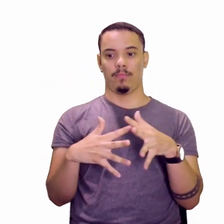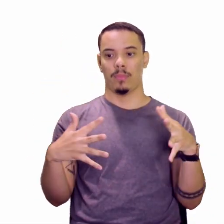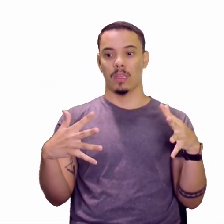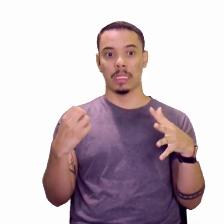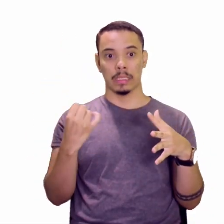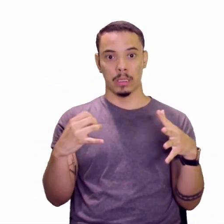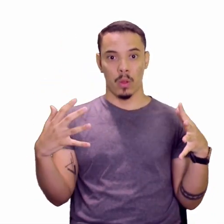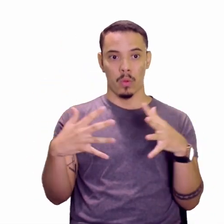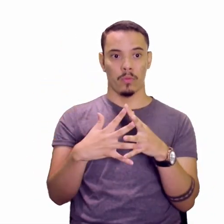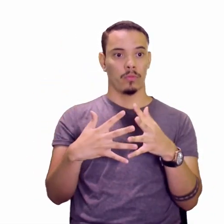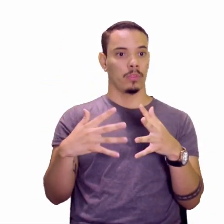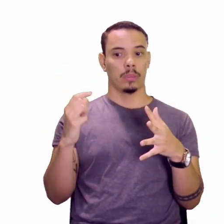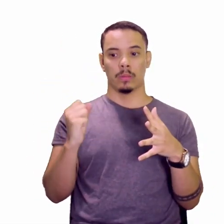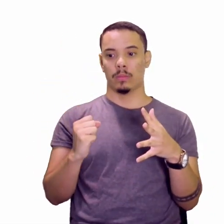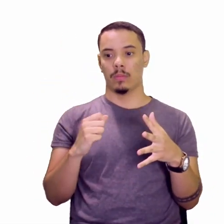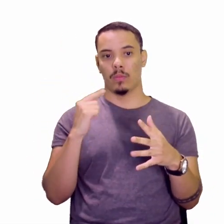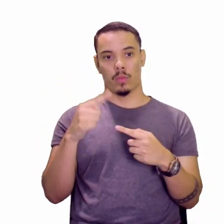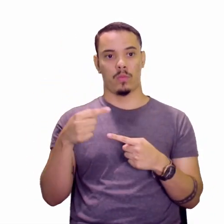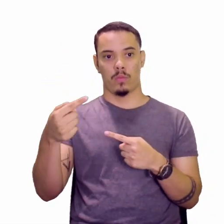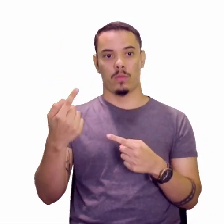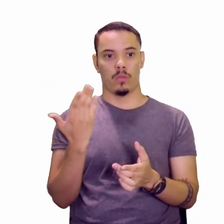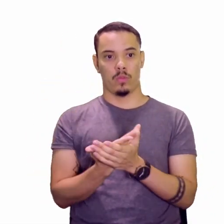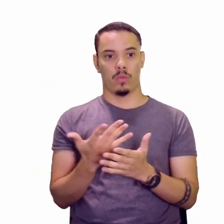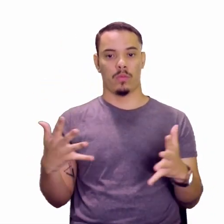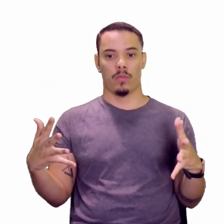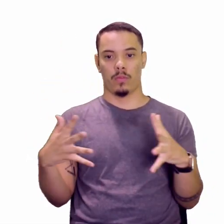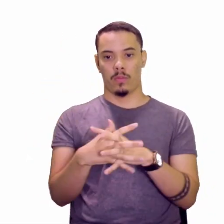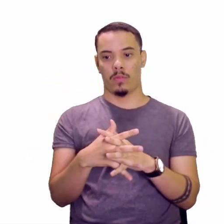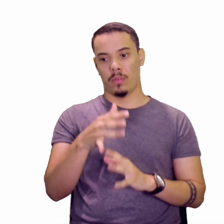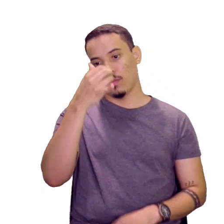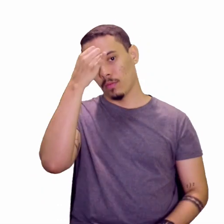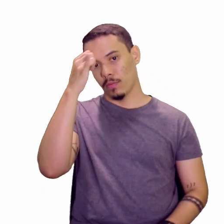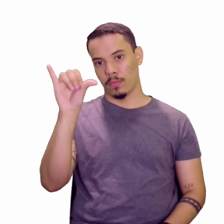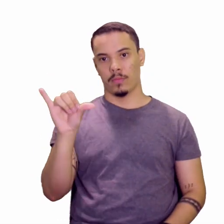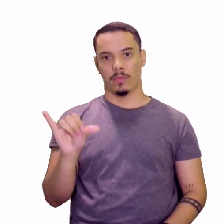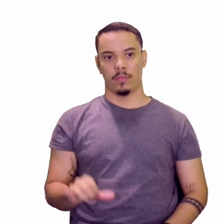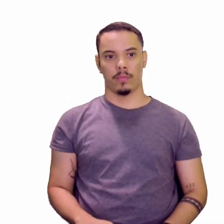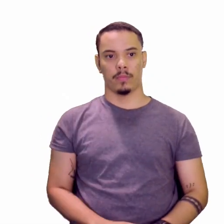por 3 daria 20, né? Exatamente, ó.